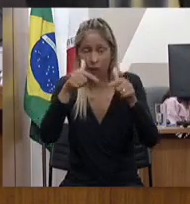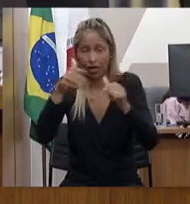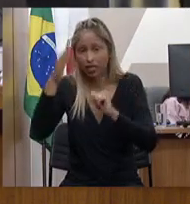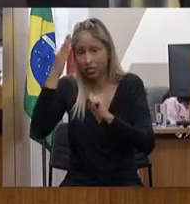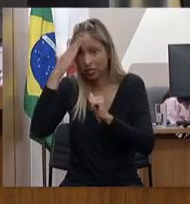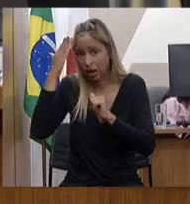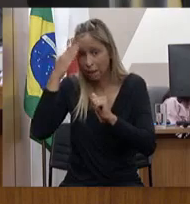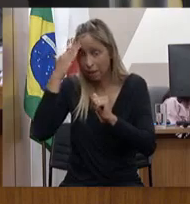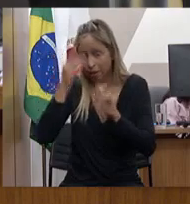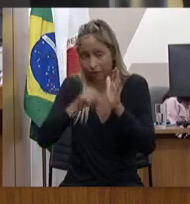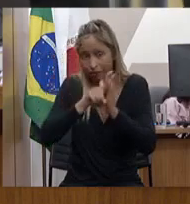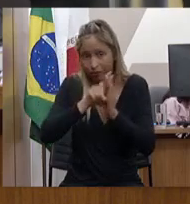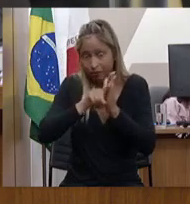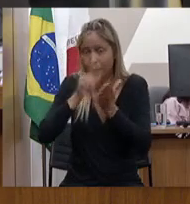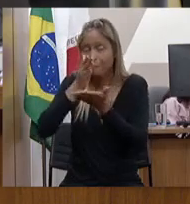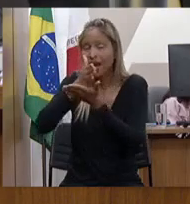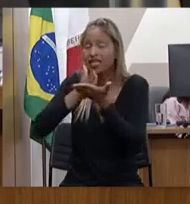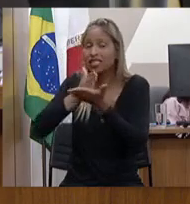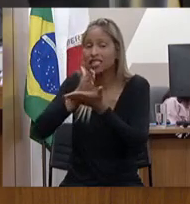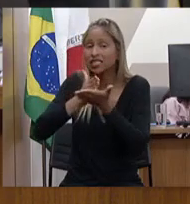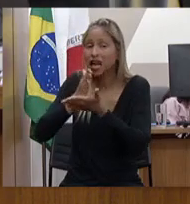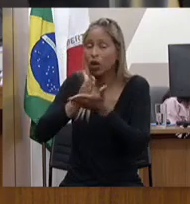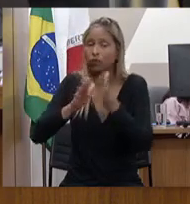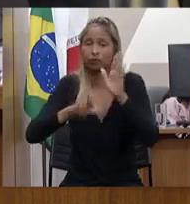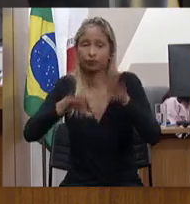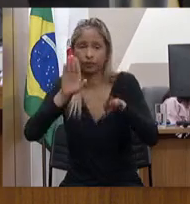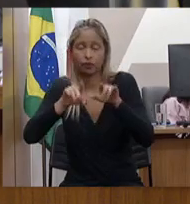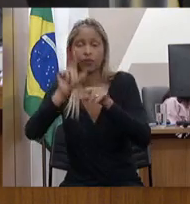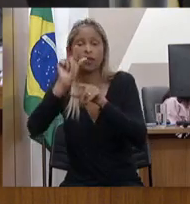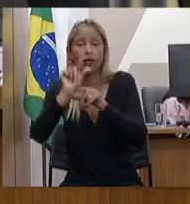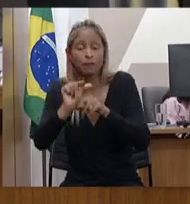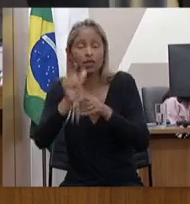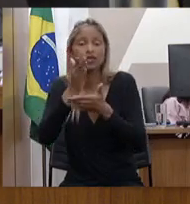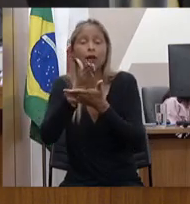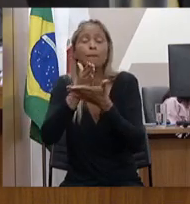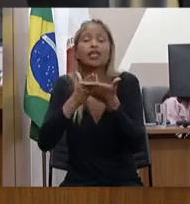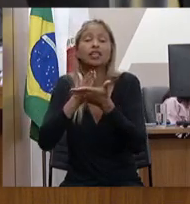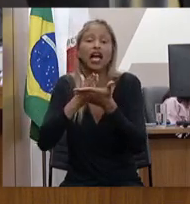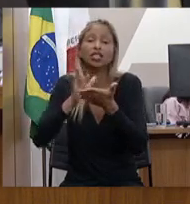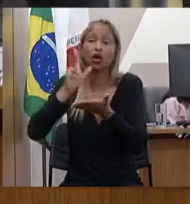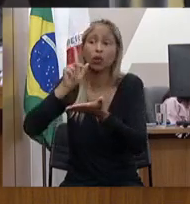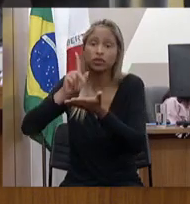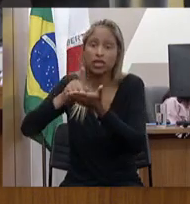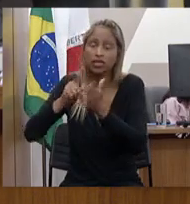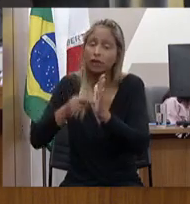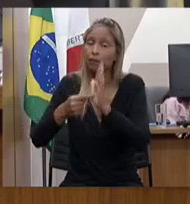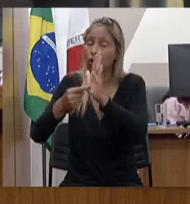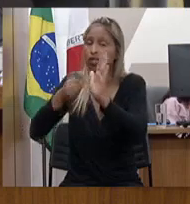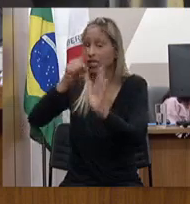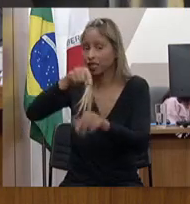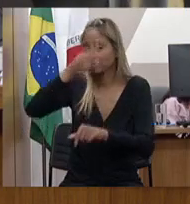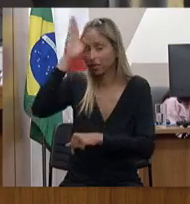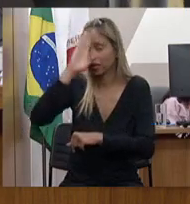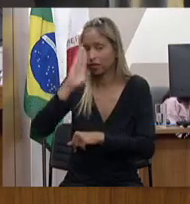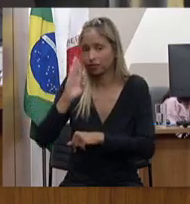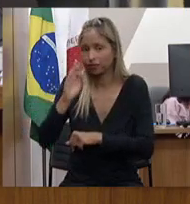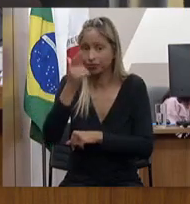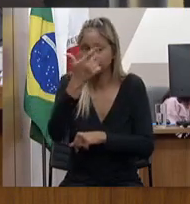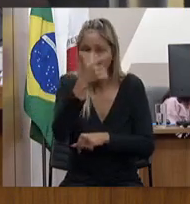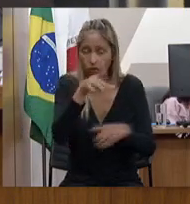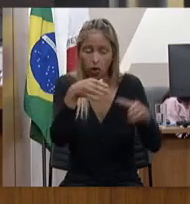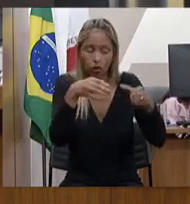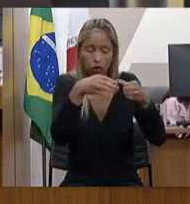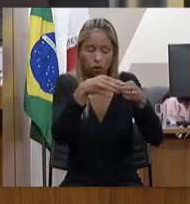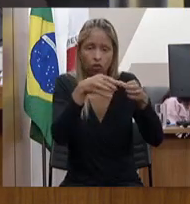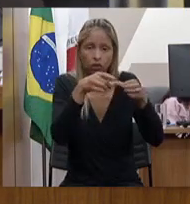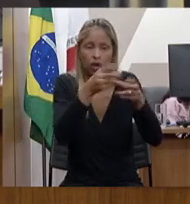nós estamos falando de um dado parcial de um dado talvez menos do que a metade da realidade que a gente tem no Brasil um outro órgão